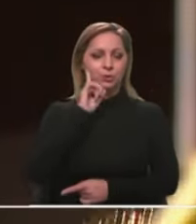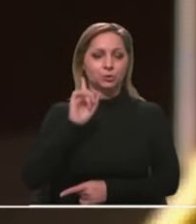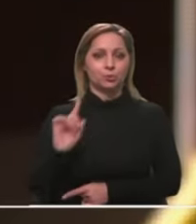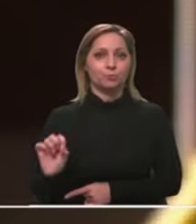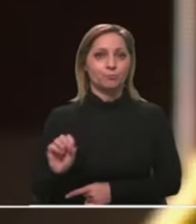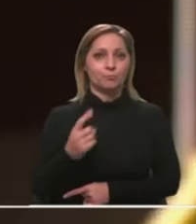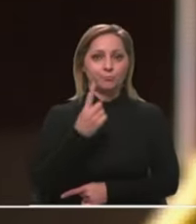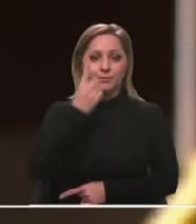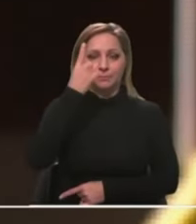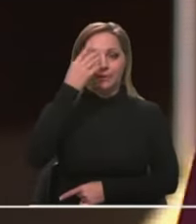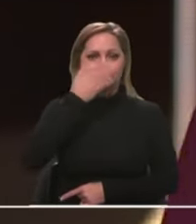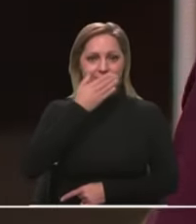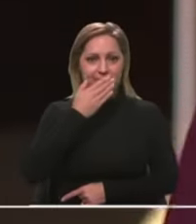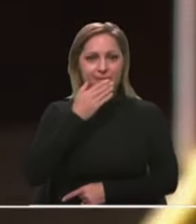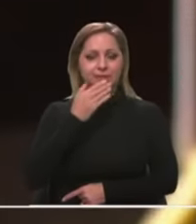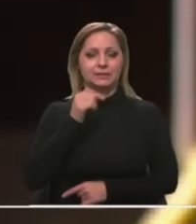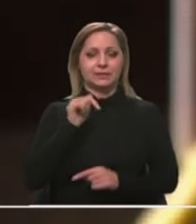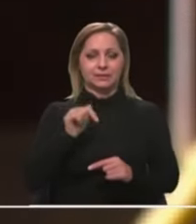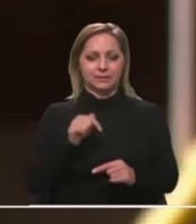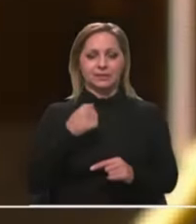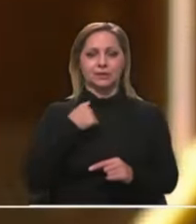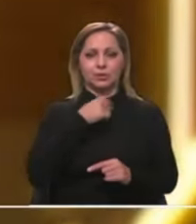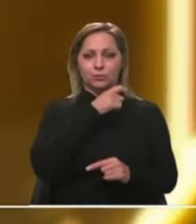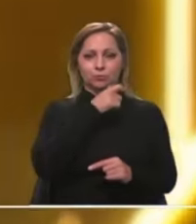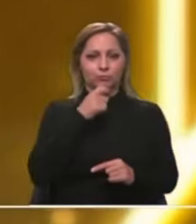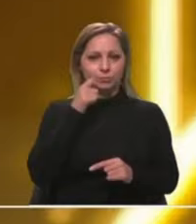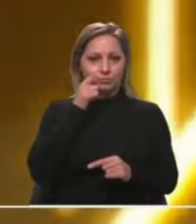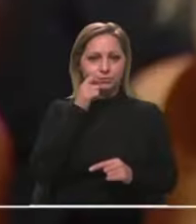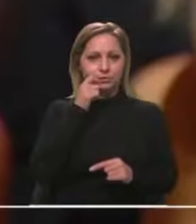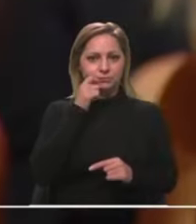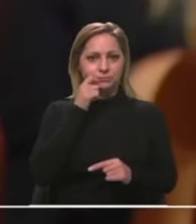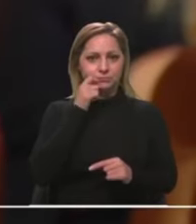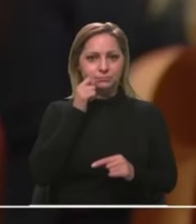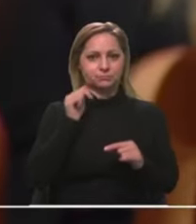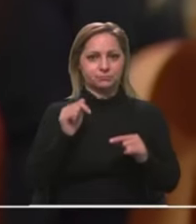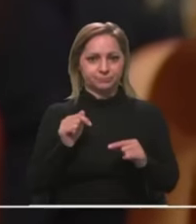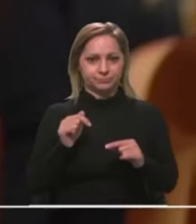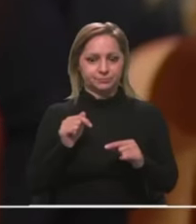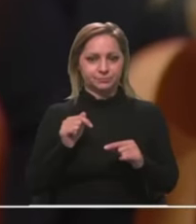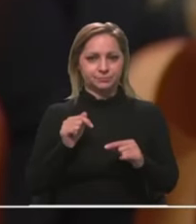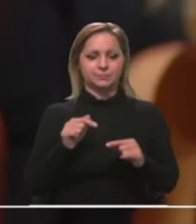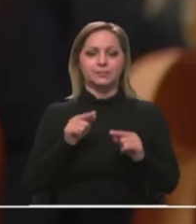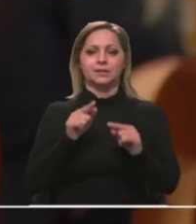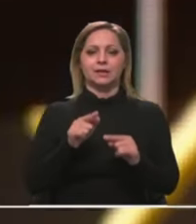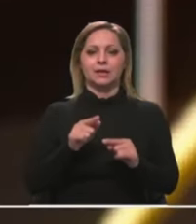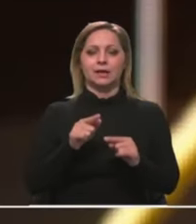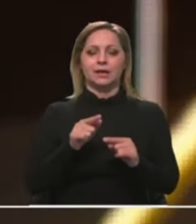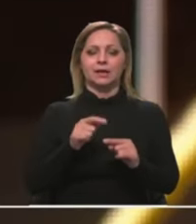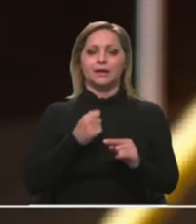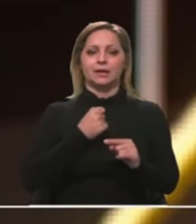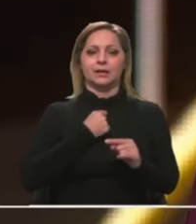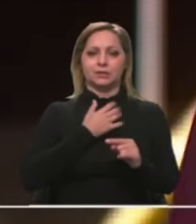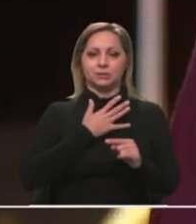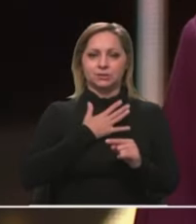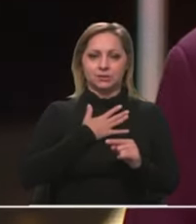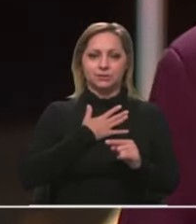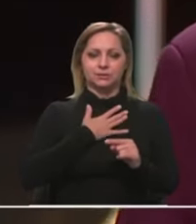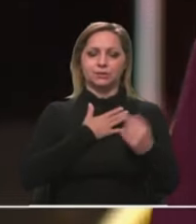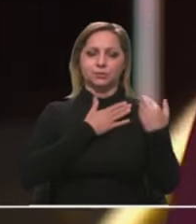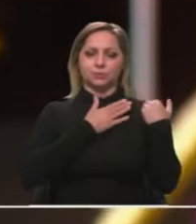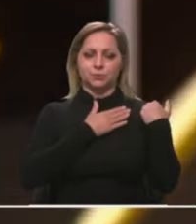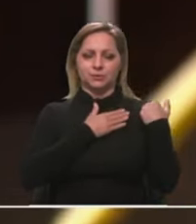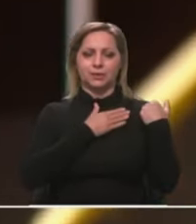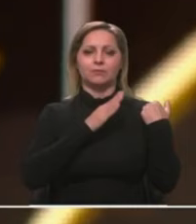Desde o dia 1, e estamos aqui, eu prometi, estamos aqui. À Glam Music Management, ao Gonçalo Vasconcelos,